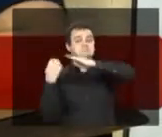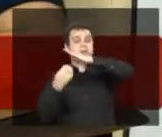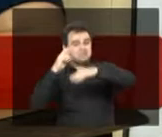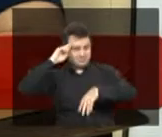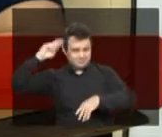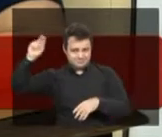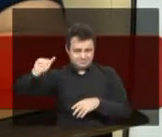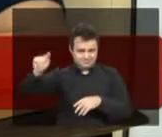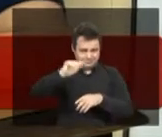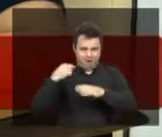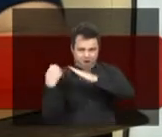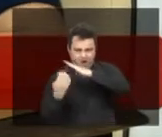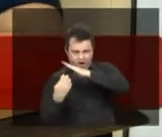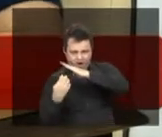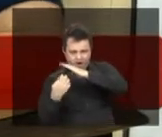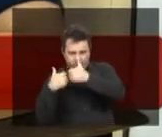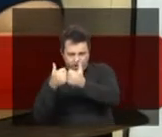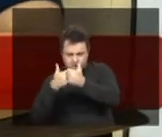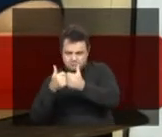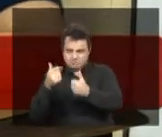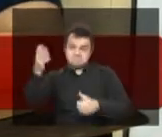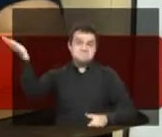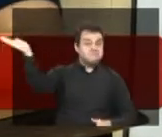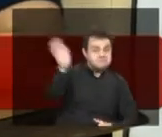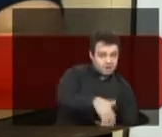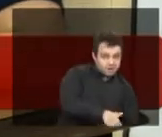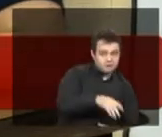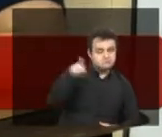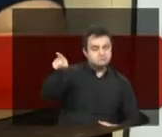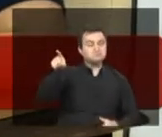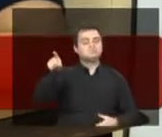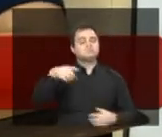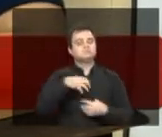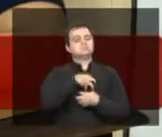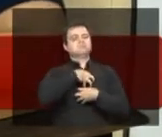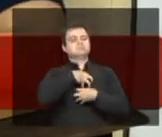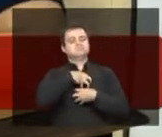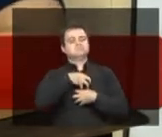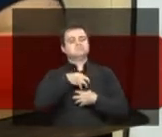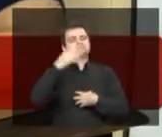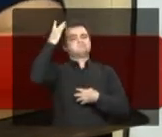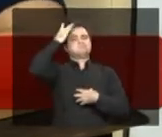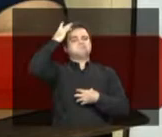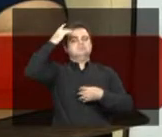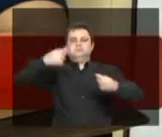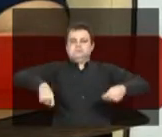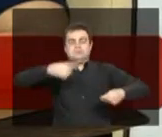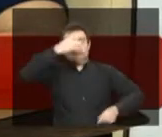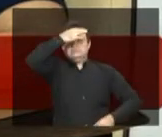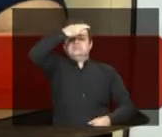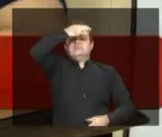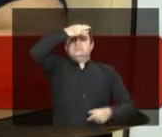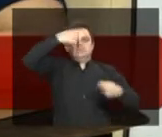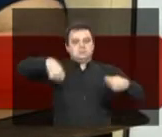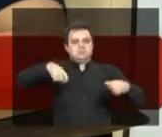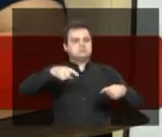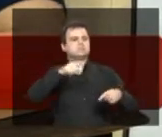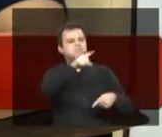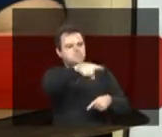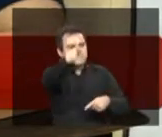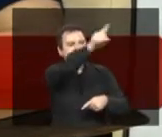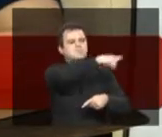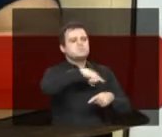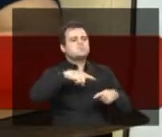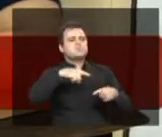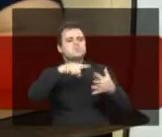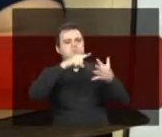ali, que estarão presentes, tenham bom senso e verifiquem definitivamente o que está necessitando.